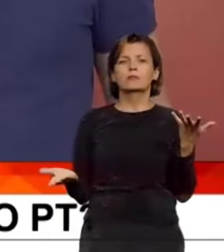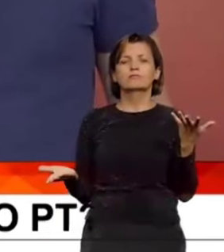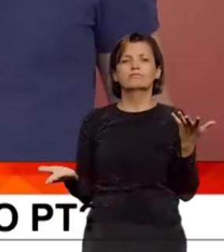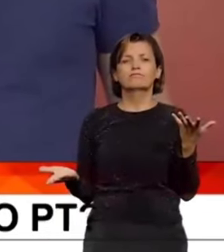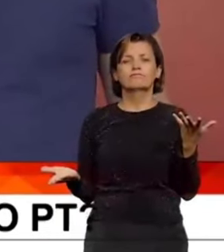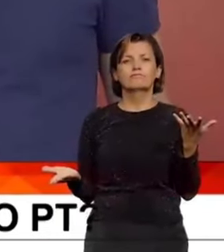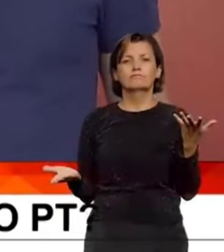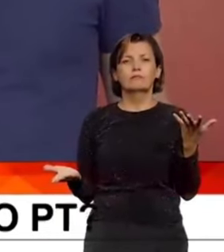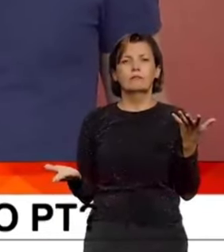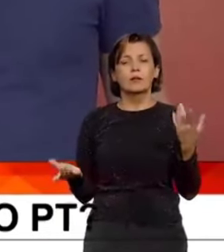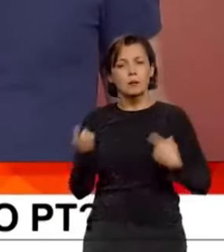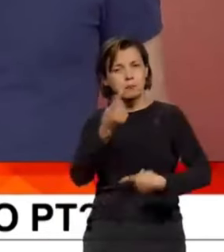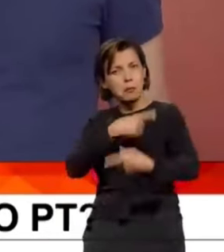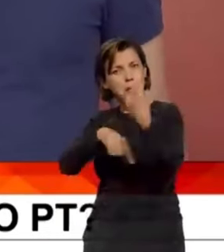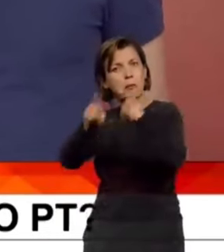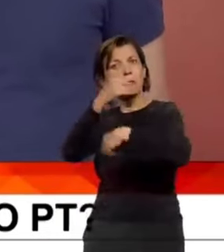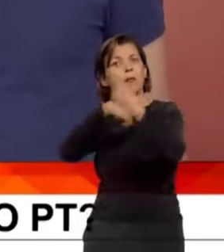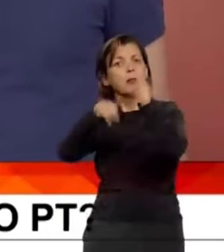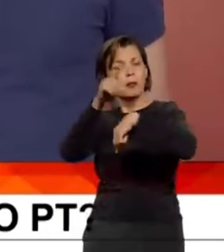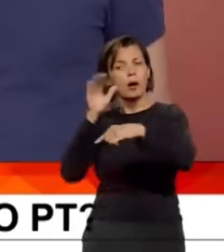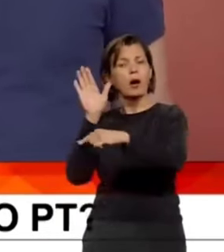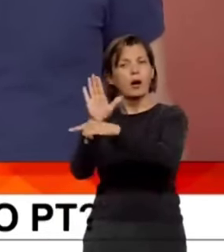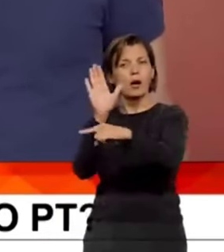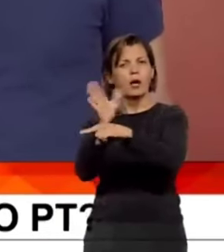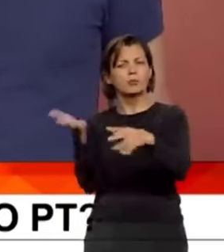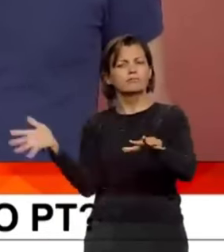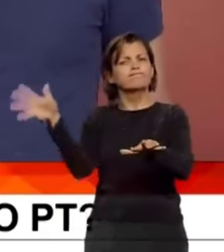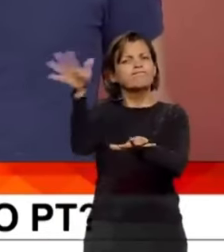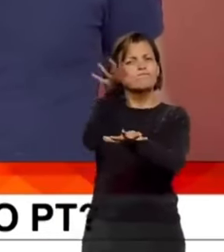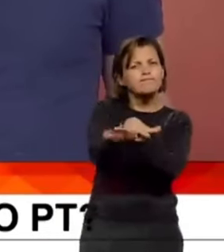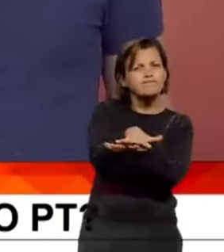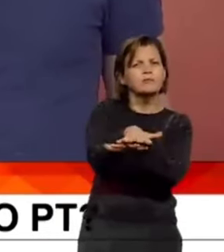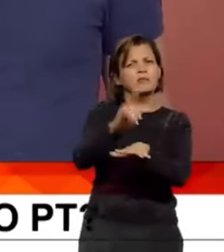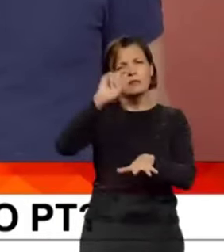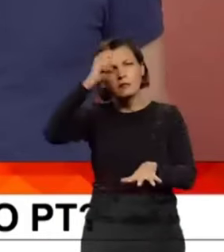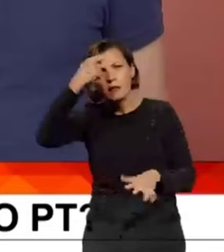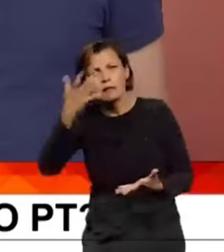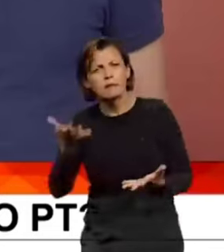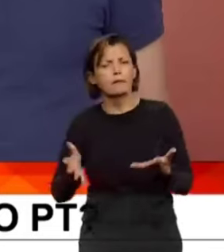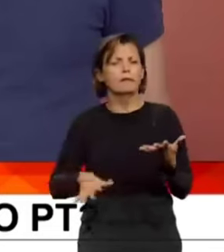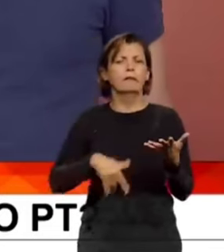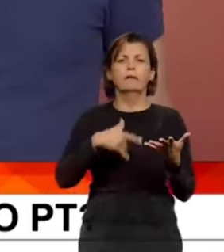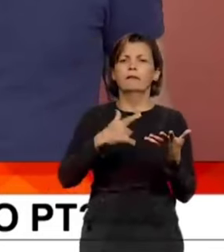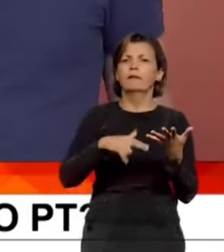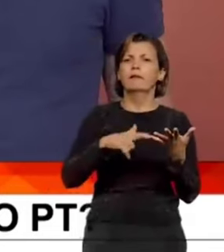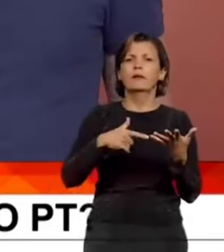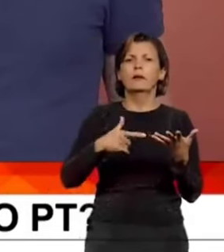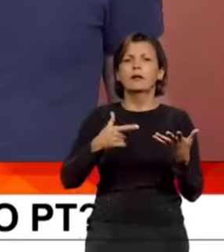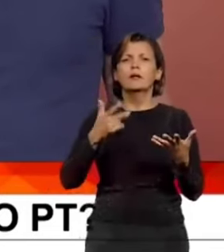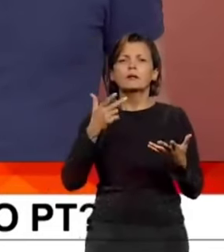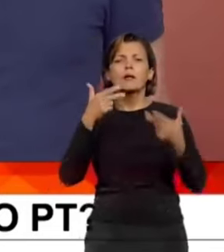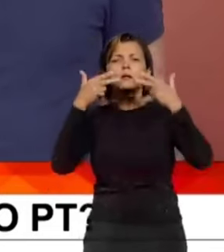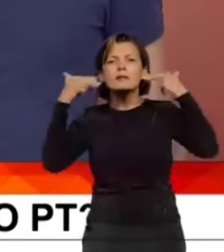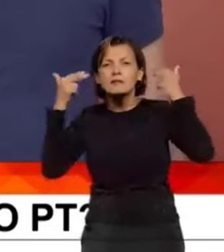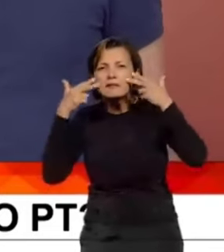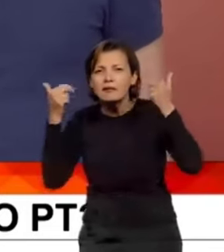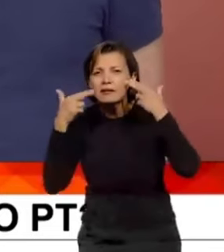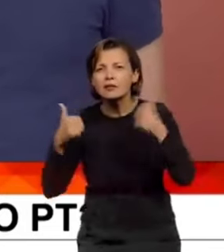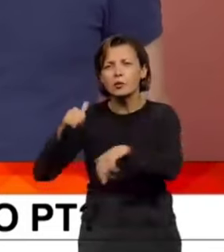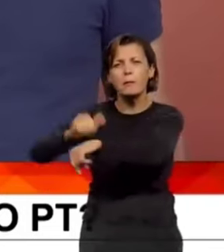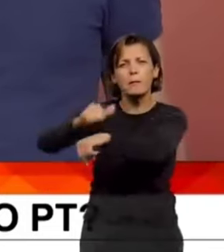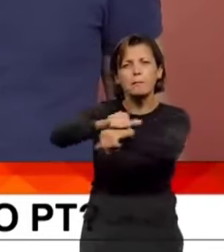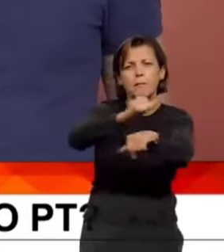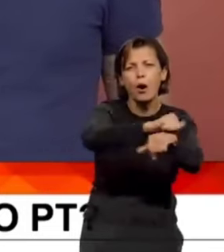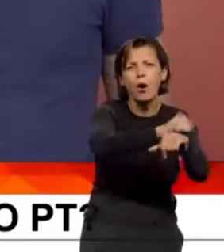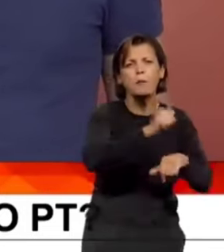econômico é Próspero são governo de inclusão incluiu negros foi um governo que pensou nos